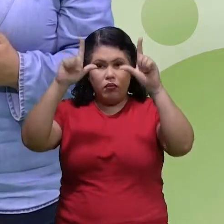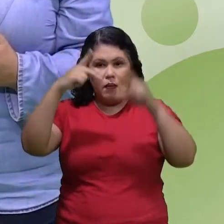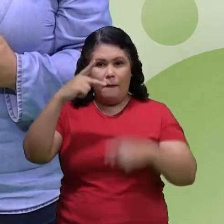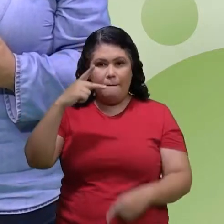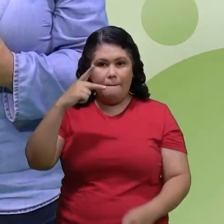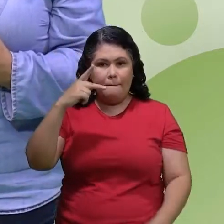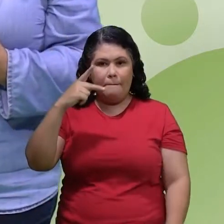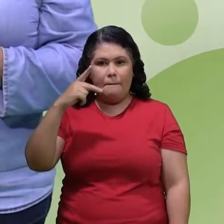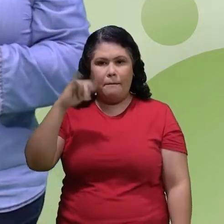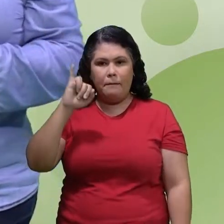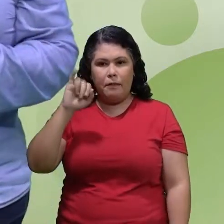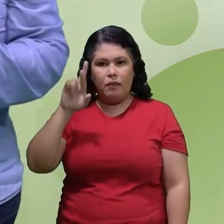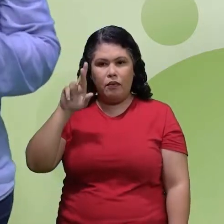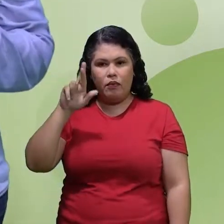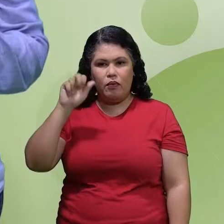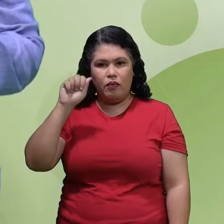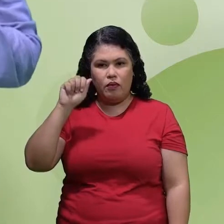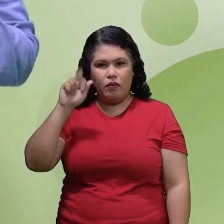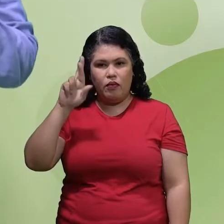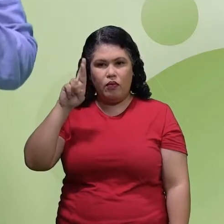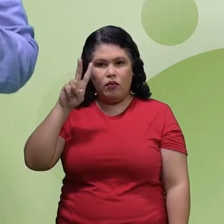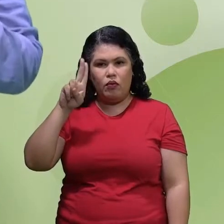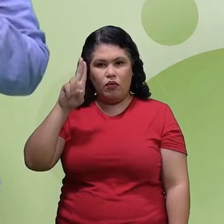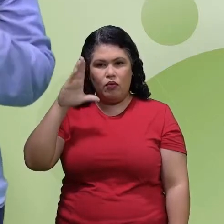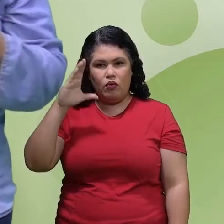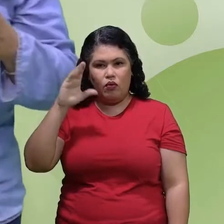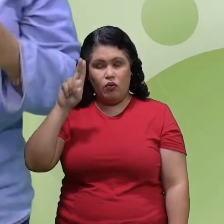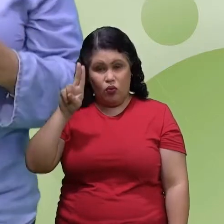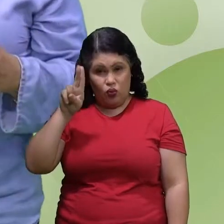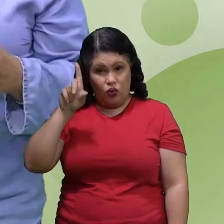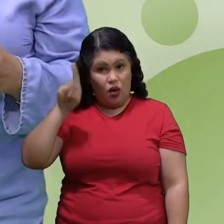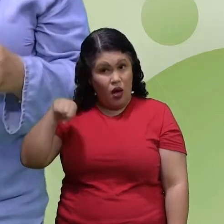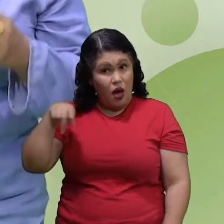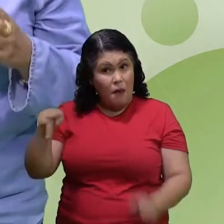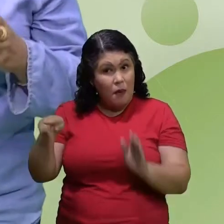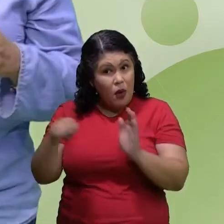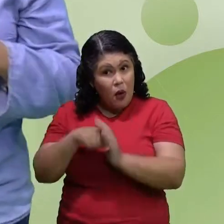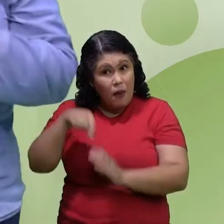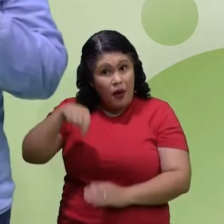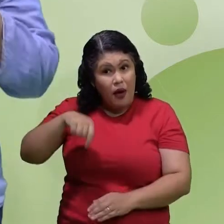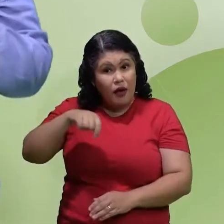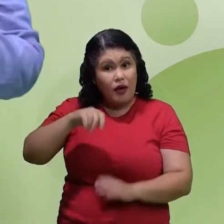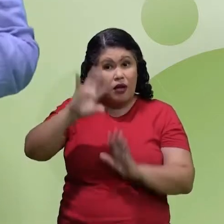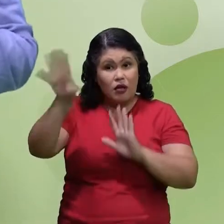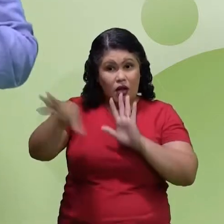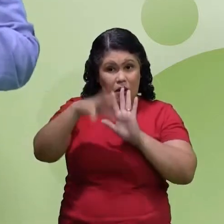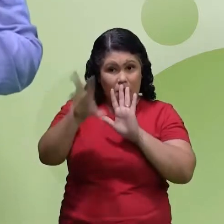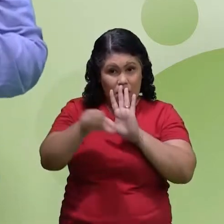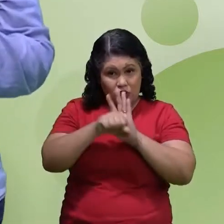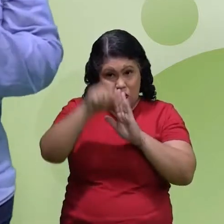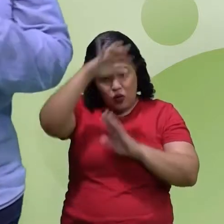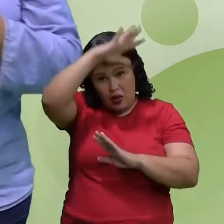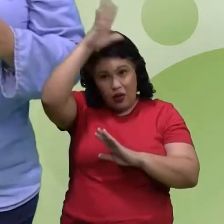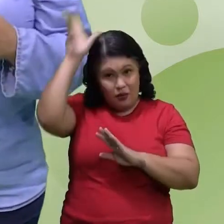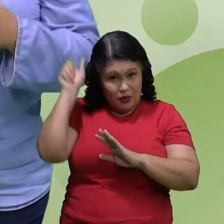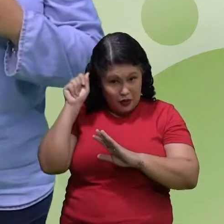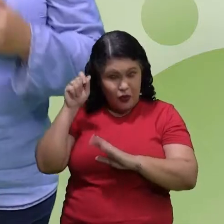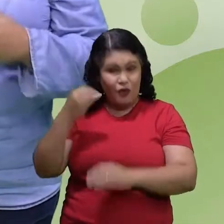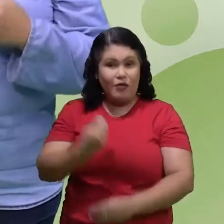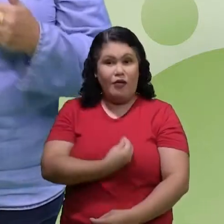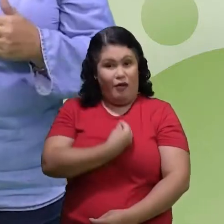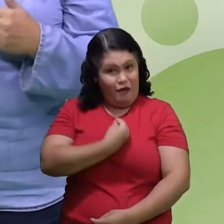salmão, né? O pirarucu é um exemplo de um peixe nosso da Amazônia. O salmão já é mais um exemplo de